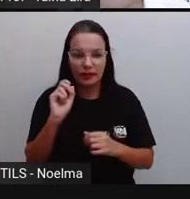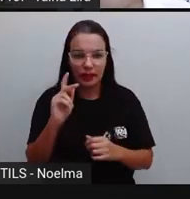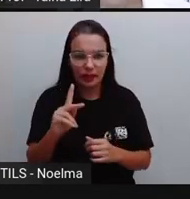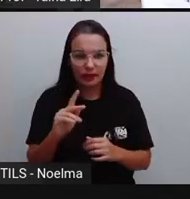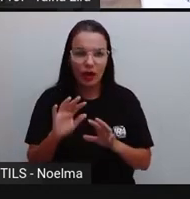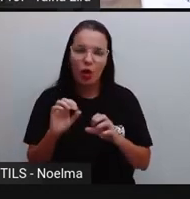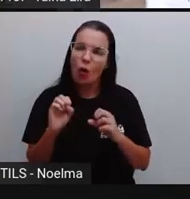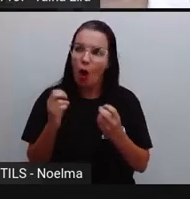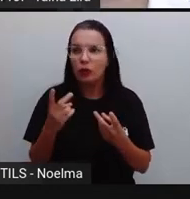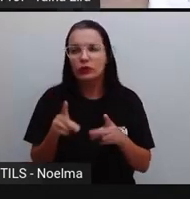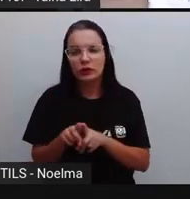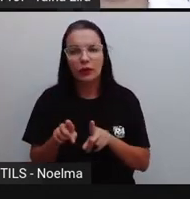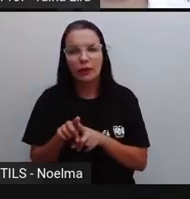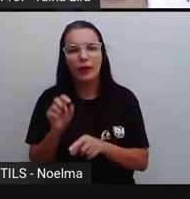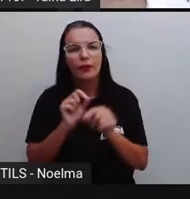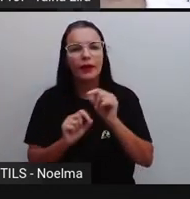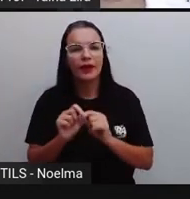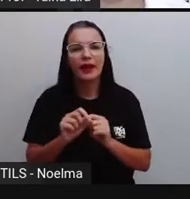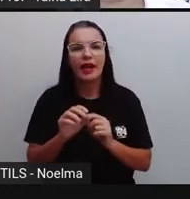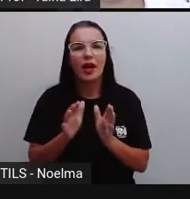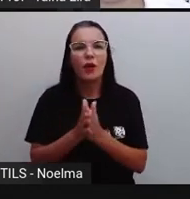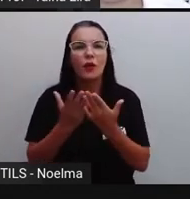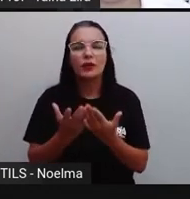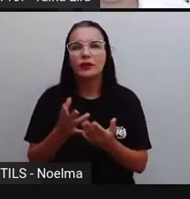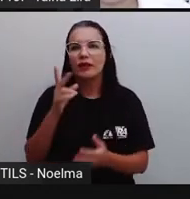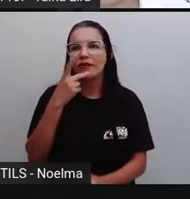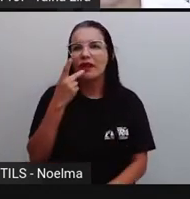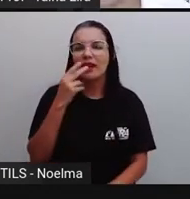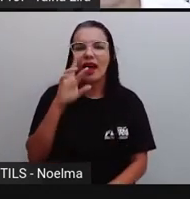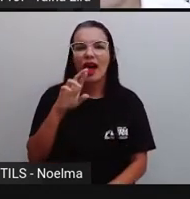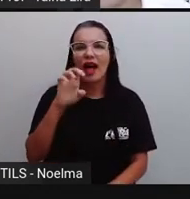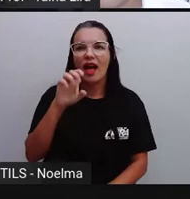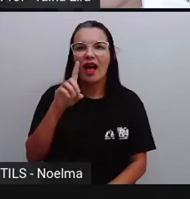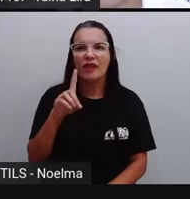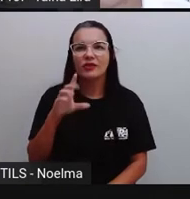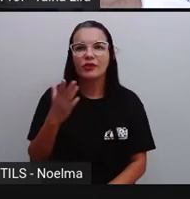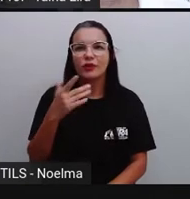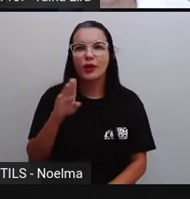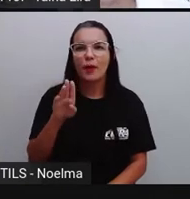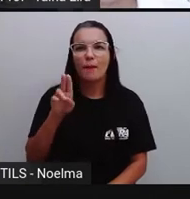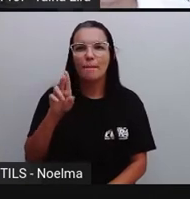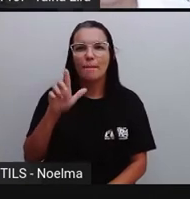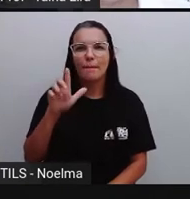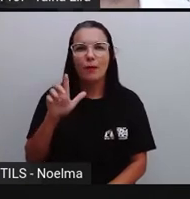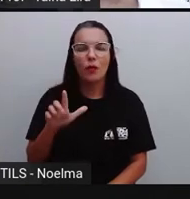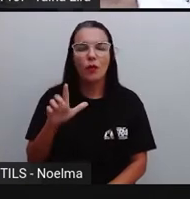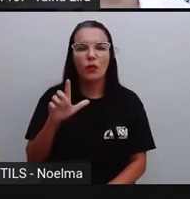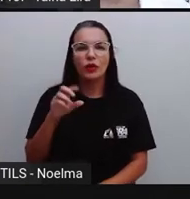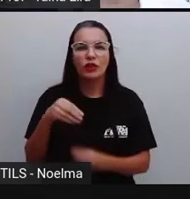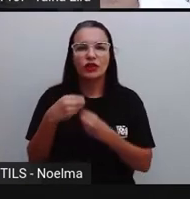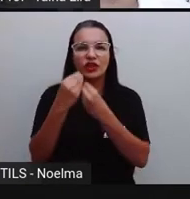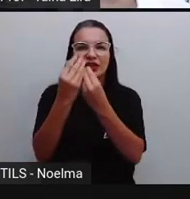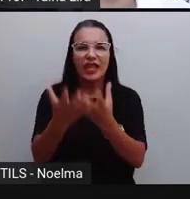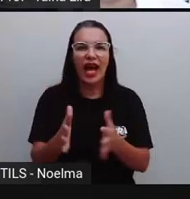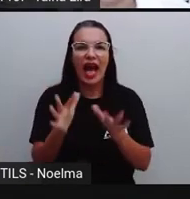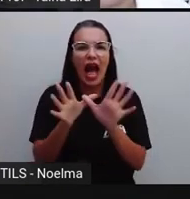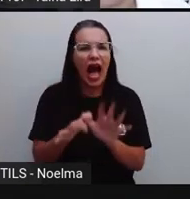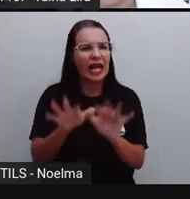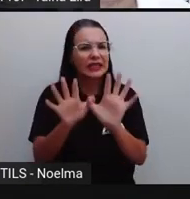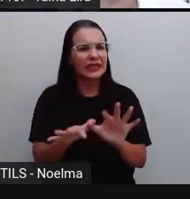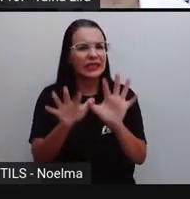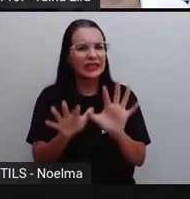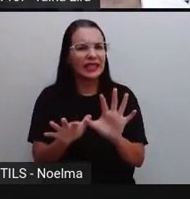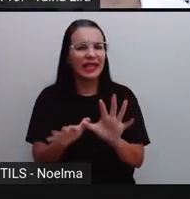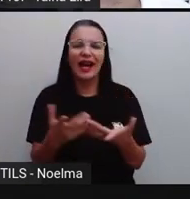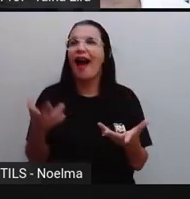a gente ouve Red Bull te dá asas, a gente logo lembra que é da Red Bull, tá? Se é Bayer, é bom. A gente logo